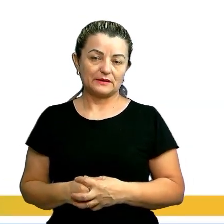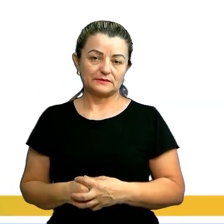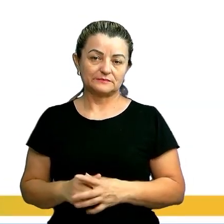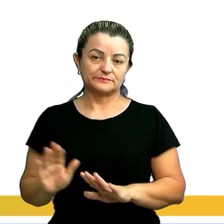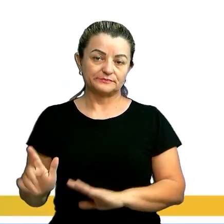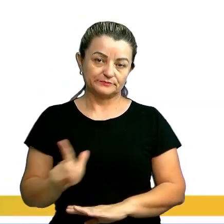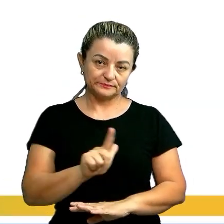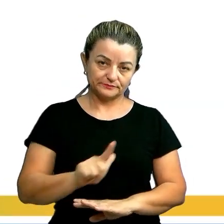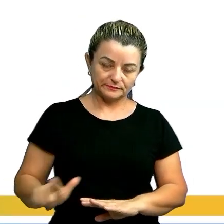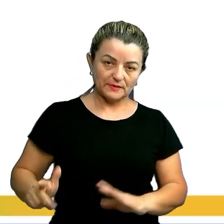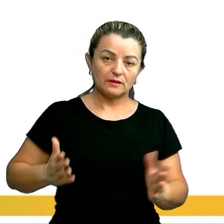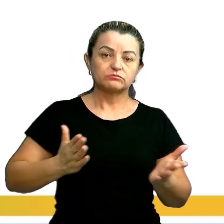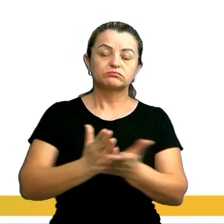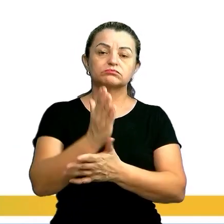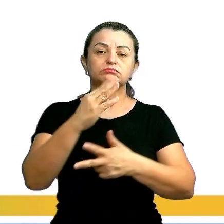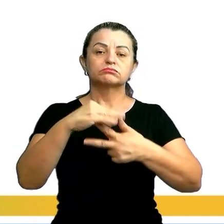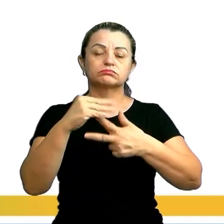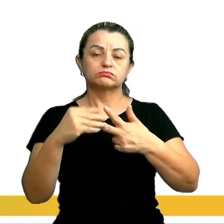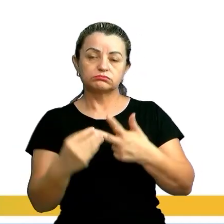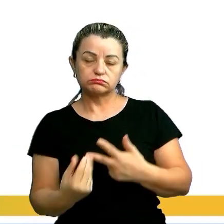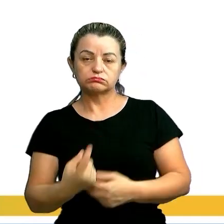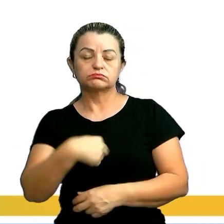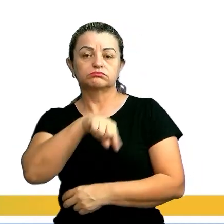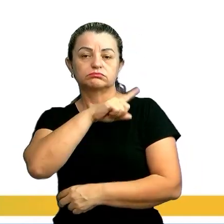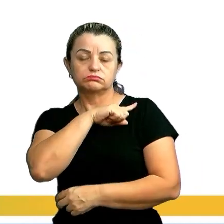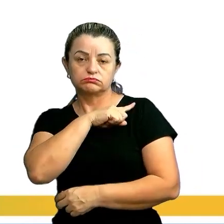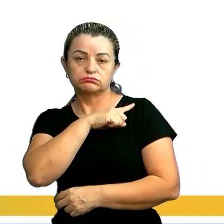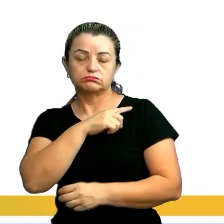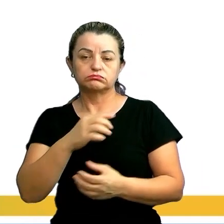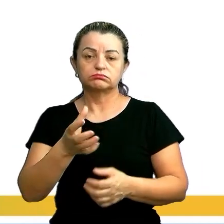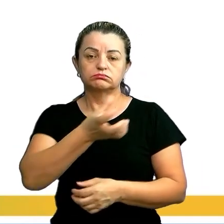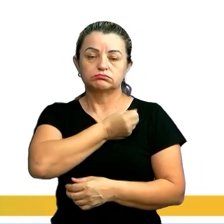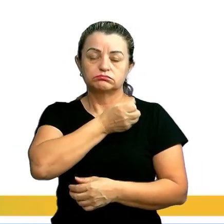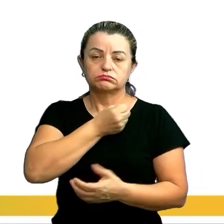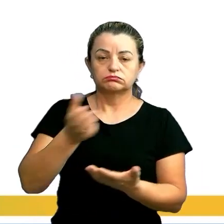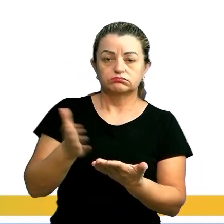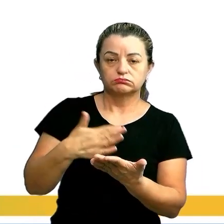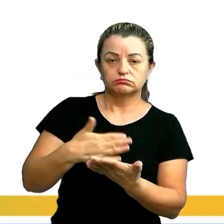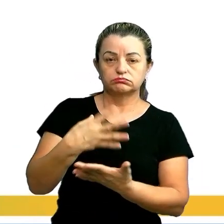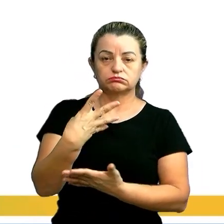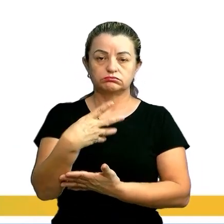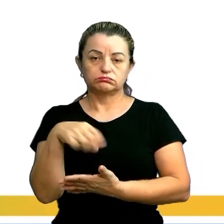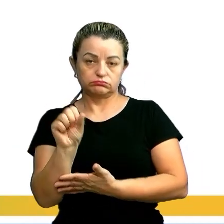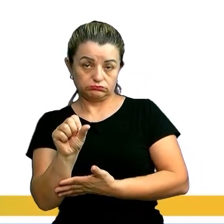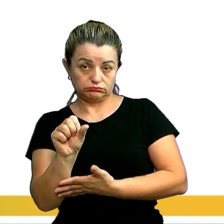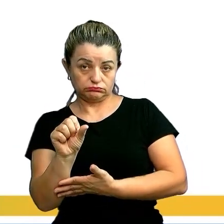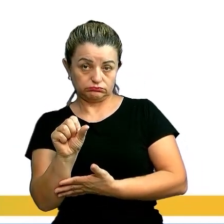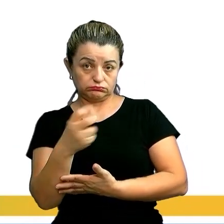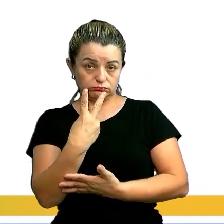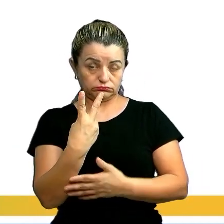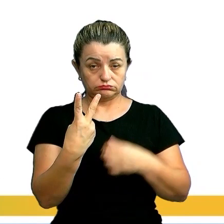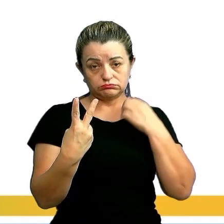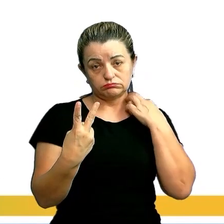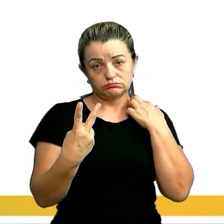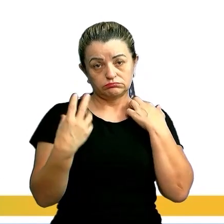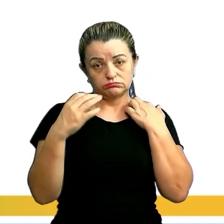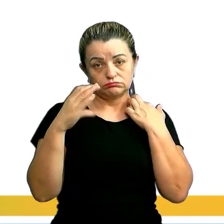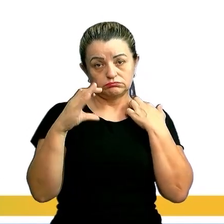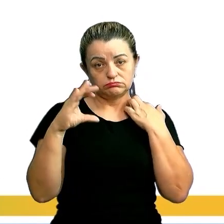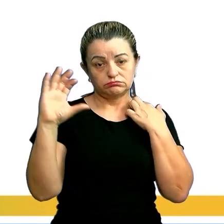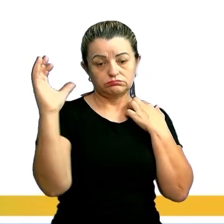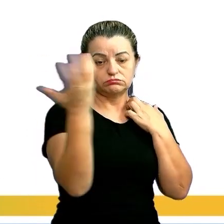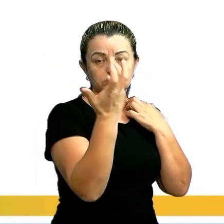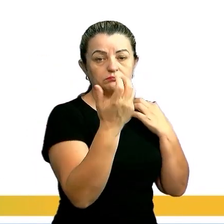De novo, a prova Enem, primeira série, página 49, questão 2. Ciências da natureza, não esquece.